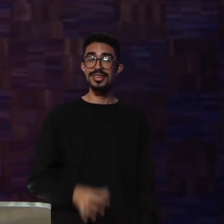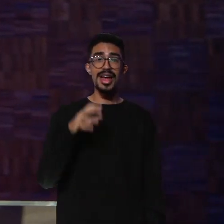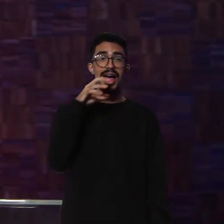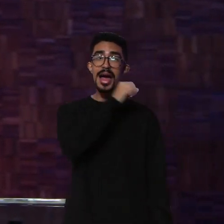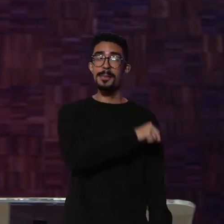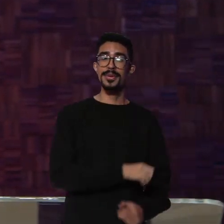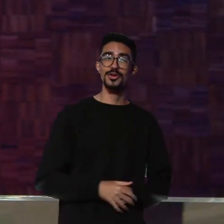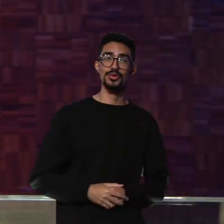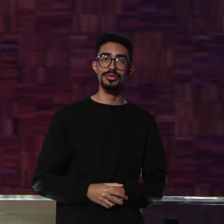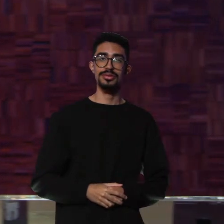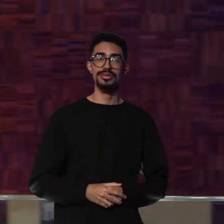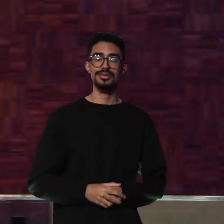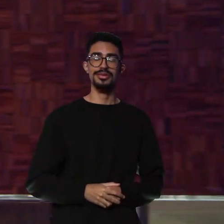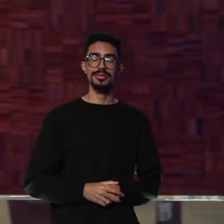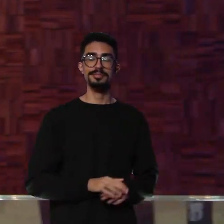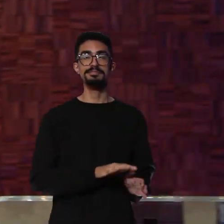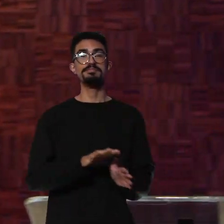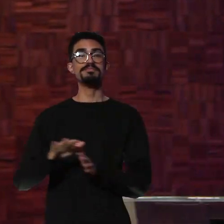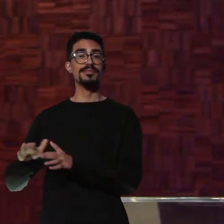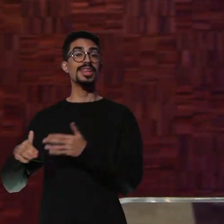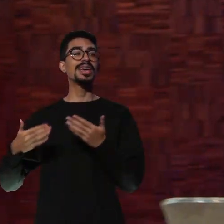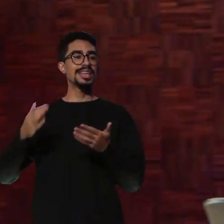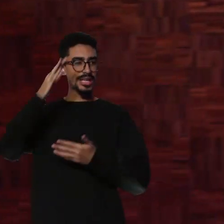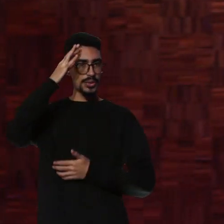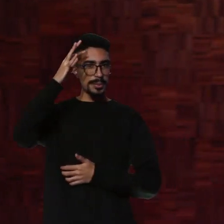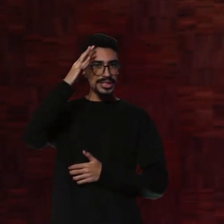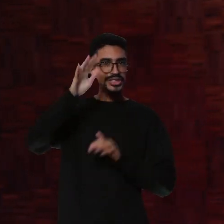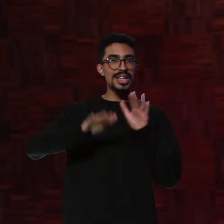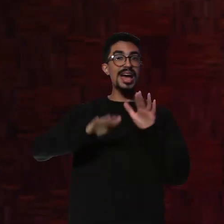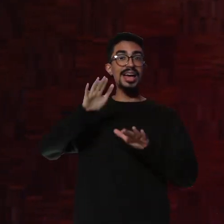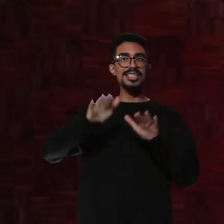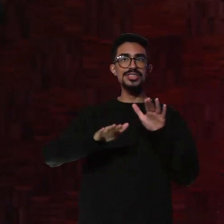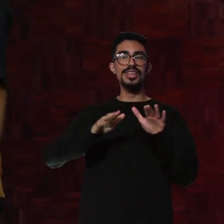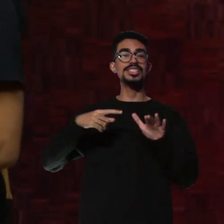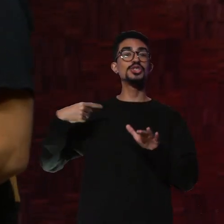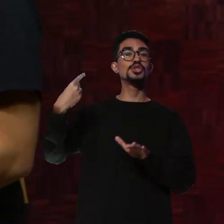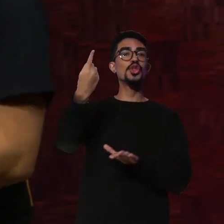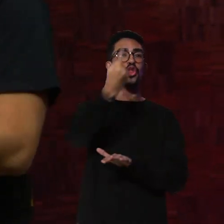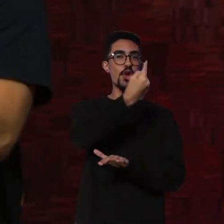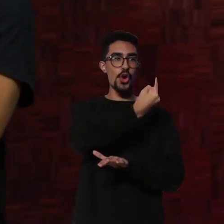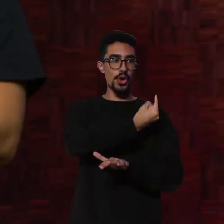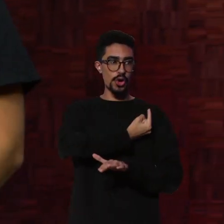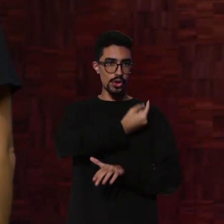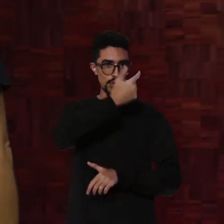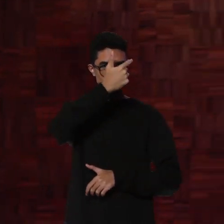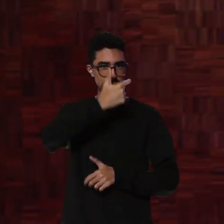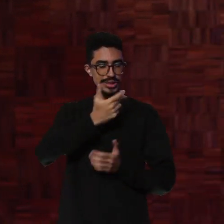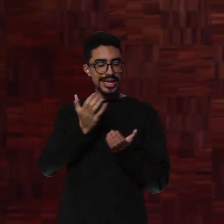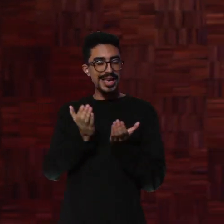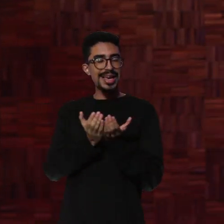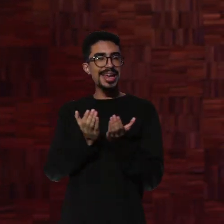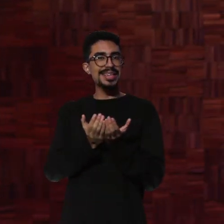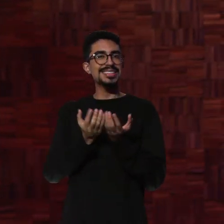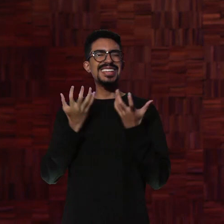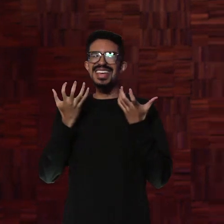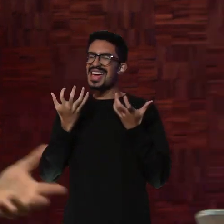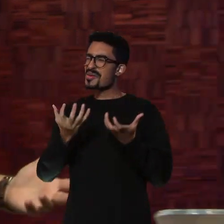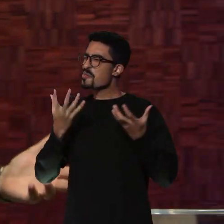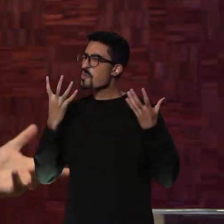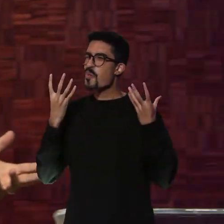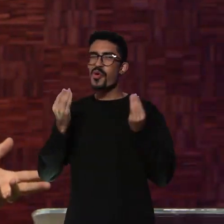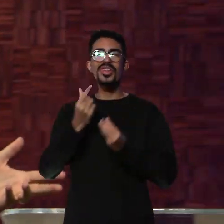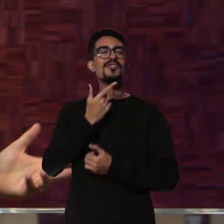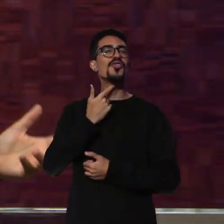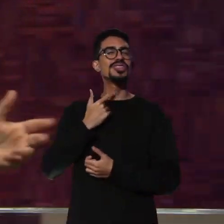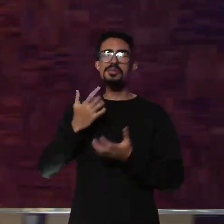quer garantir algo. E todas as vezes no reino de Deus em que o crente quer garantir alguma coisa, ele estraga. Por quê? Para que